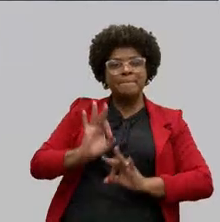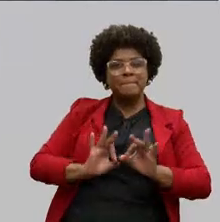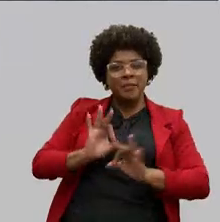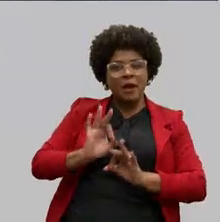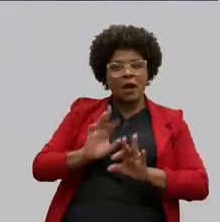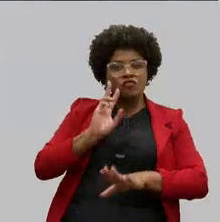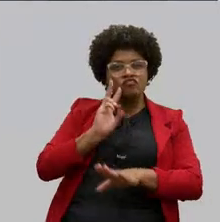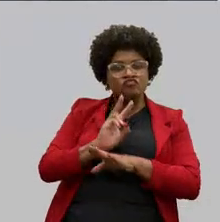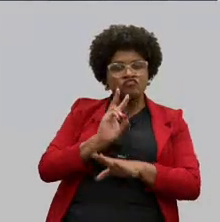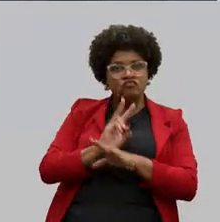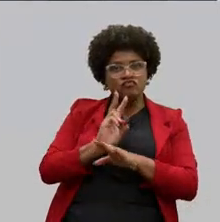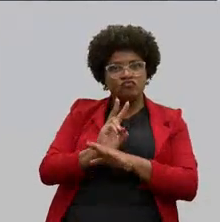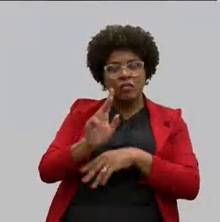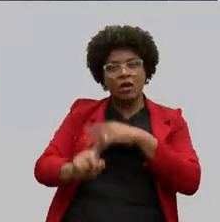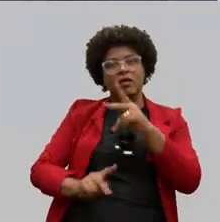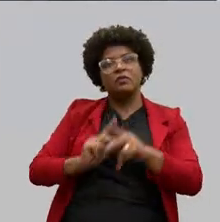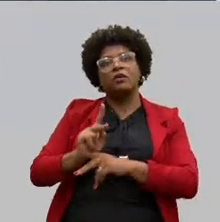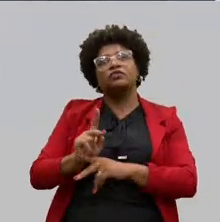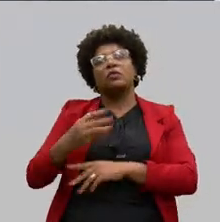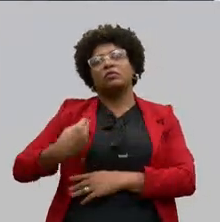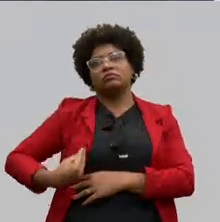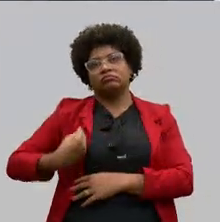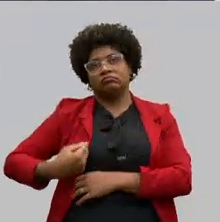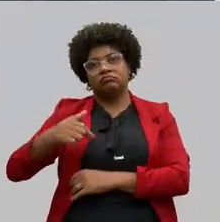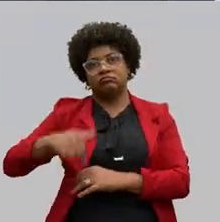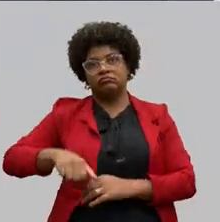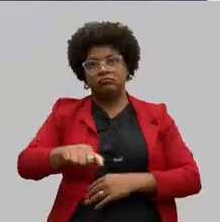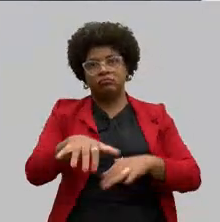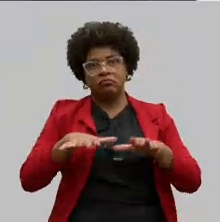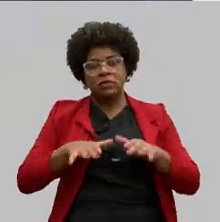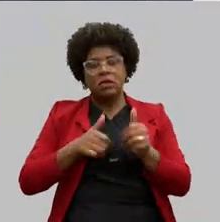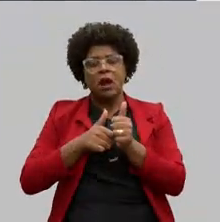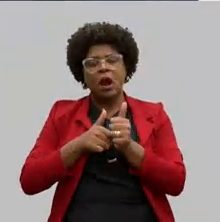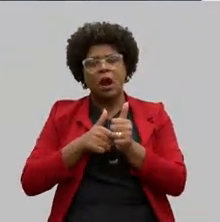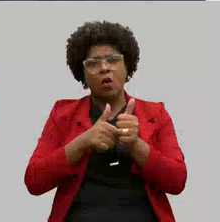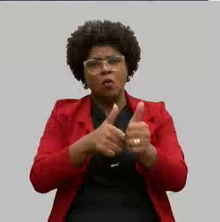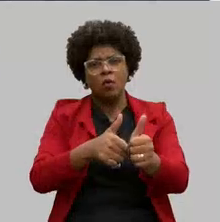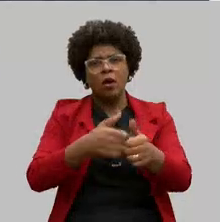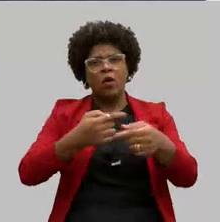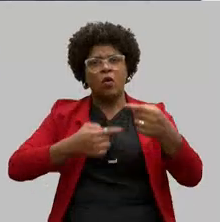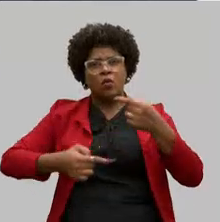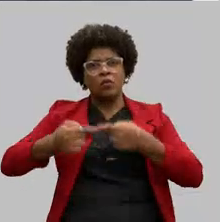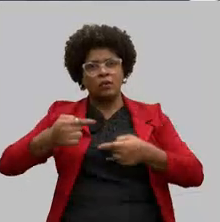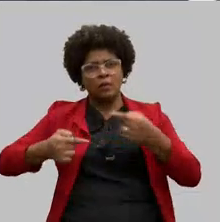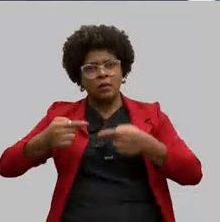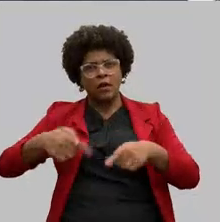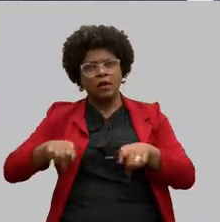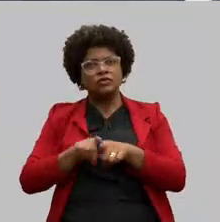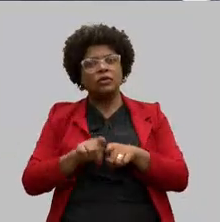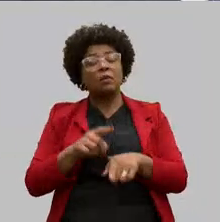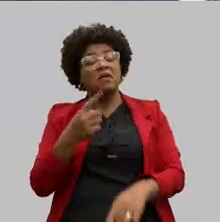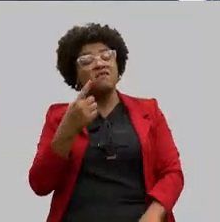quem participou da audiência eh quem acompanhou todo o debate da audiência constatou que o